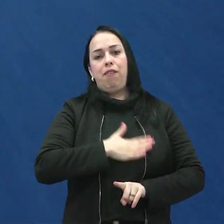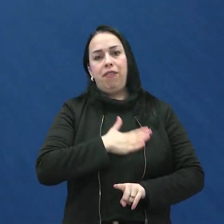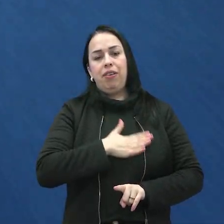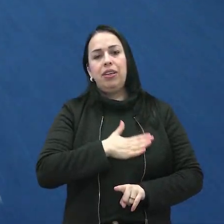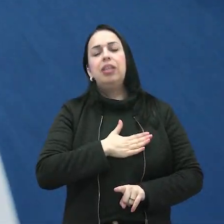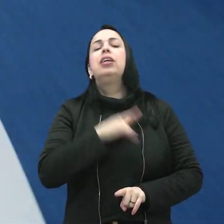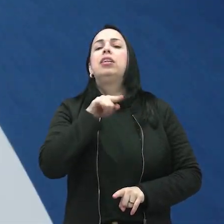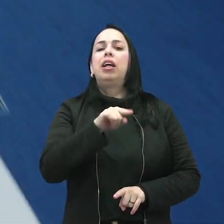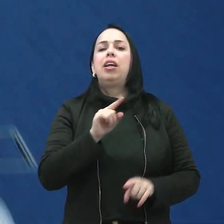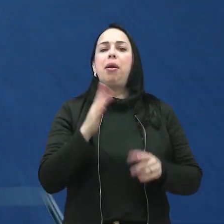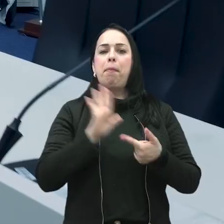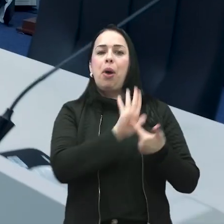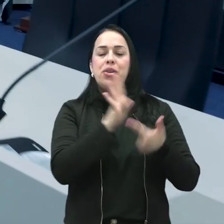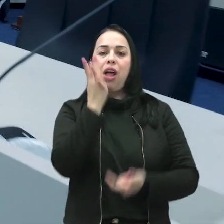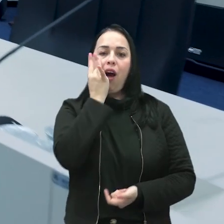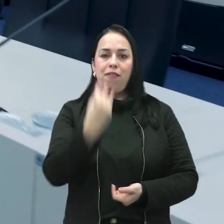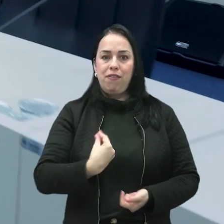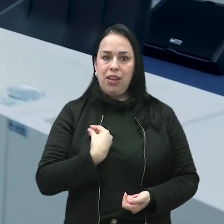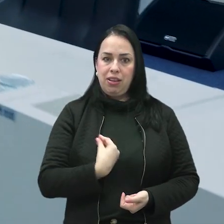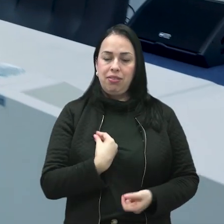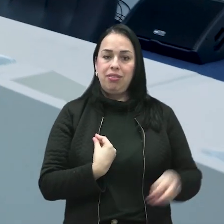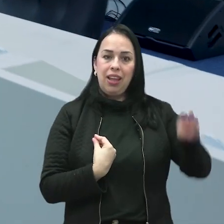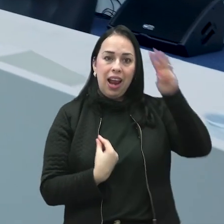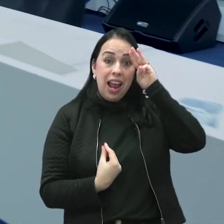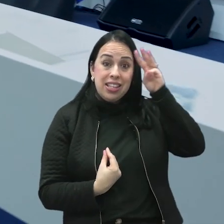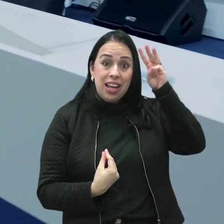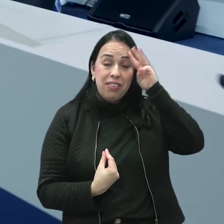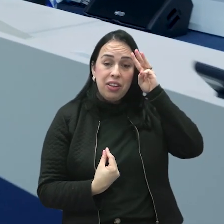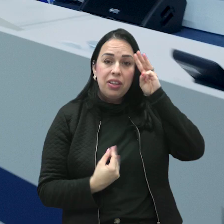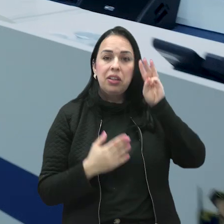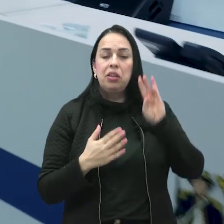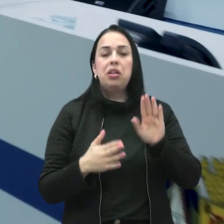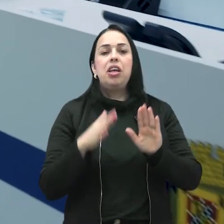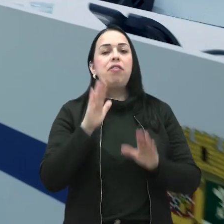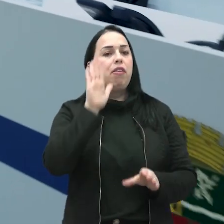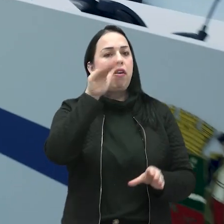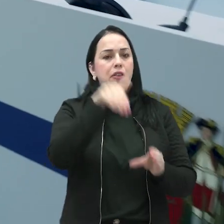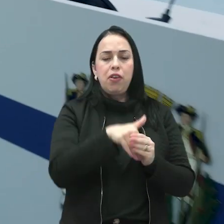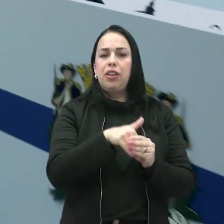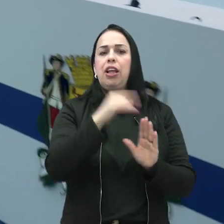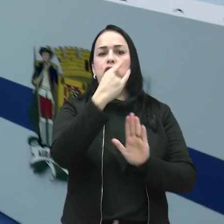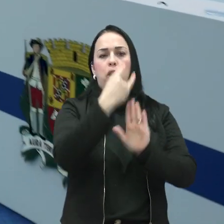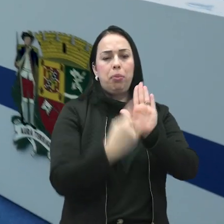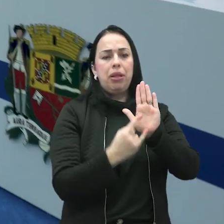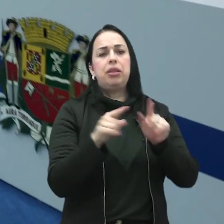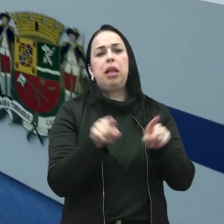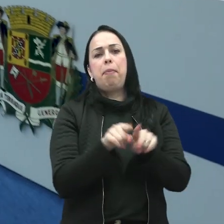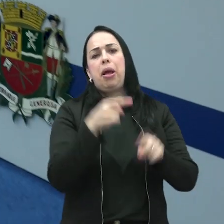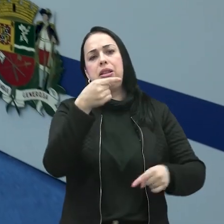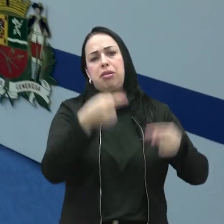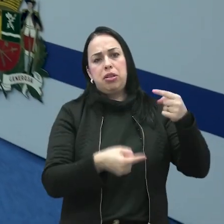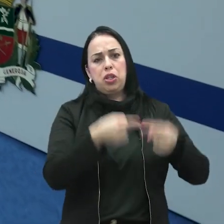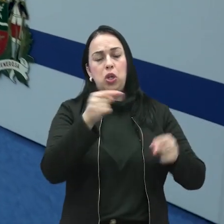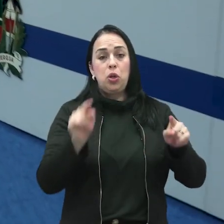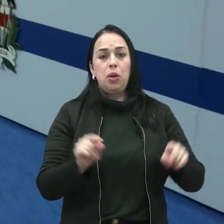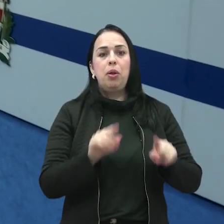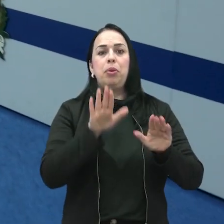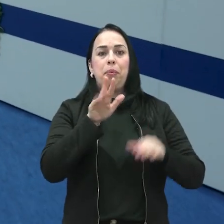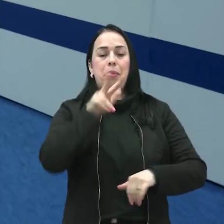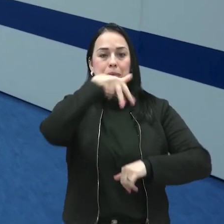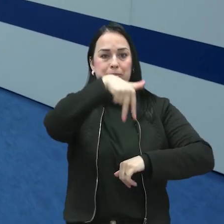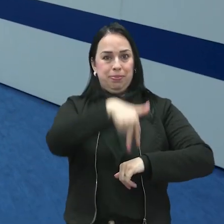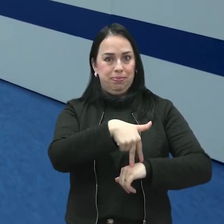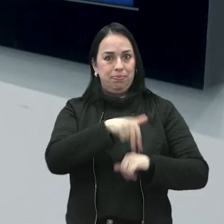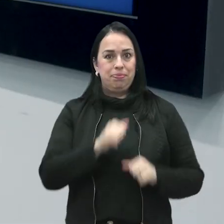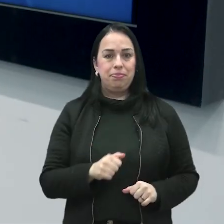transmissão ao vivo pela TV Câmara. O encontro é numa terça-feira e vai seguir o rito de votação de documentos e debates em plenário